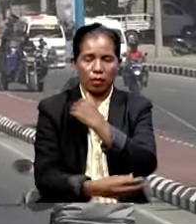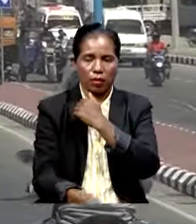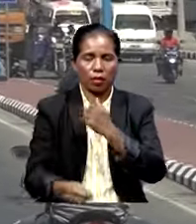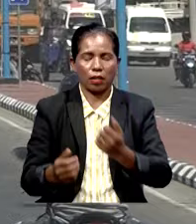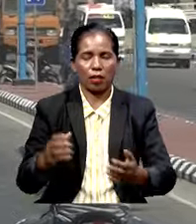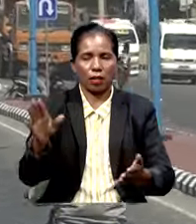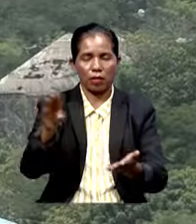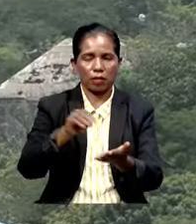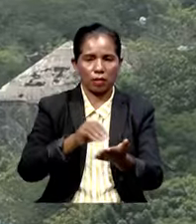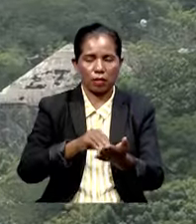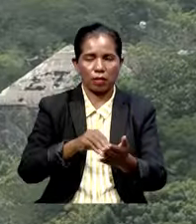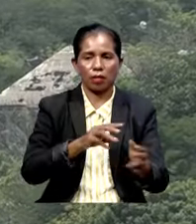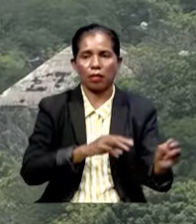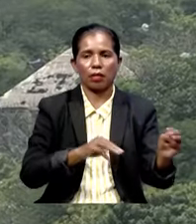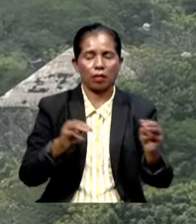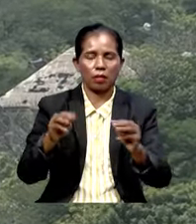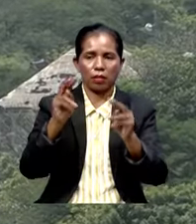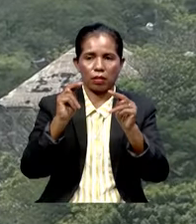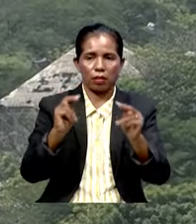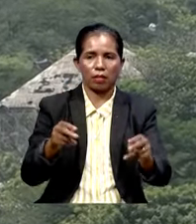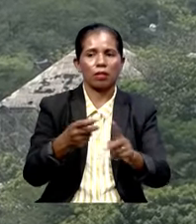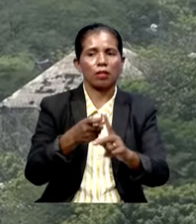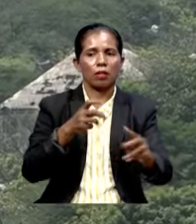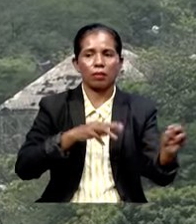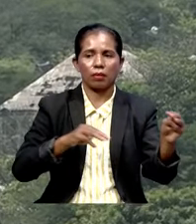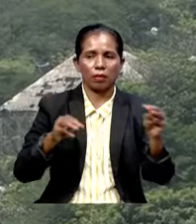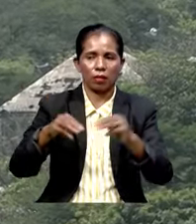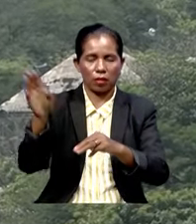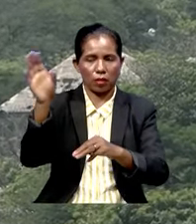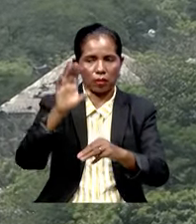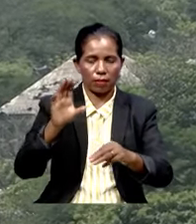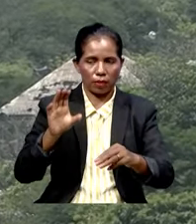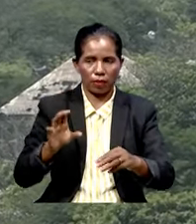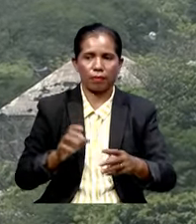adapta ba impactu sira nebe necessari husi mudansa klimatika.